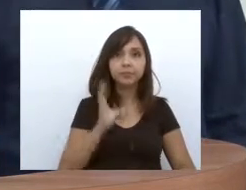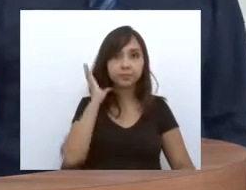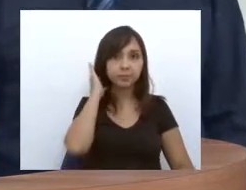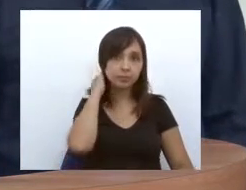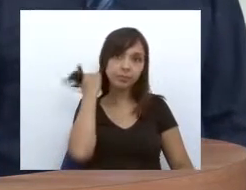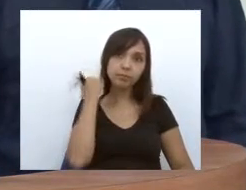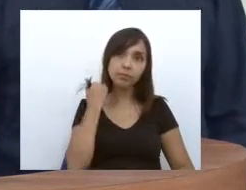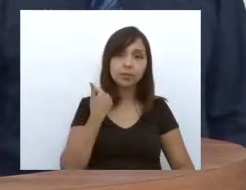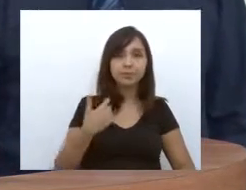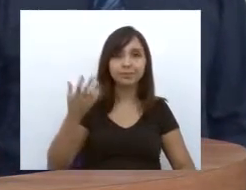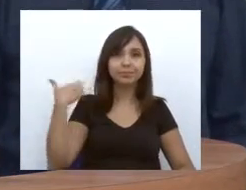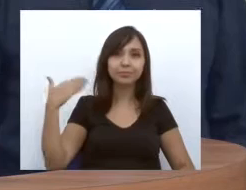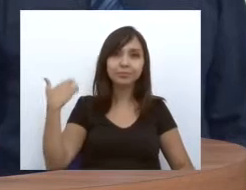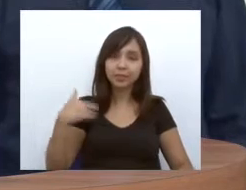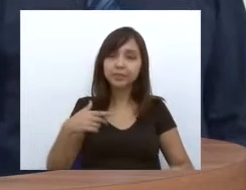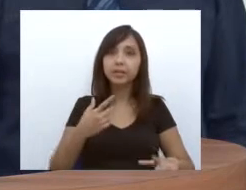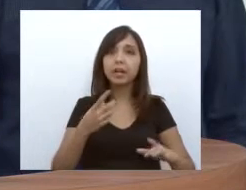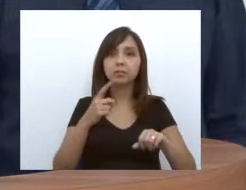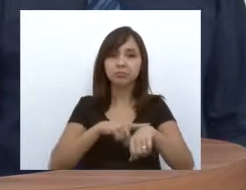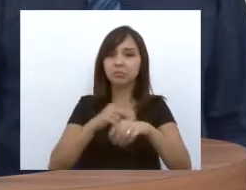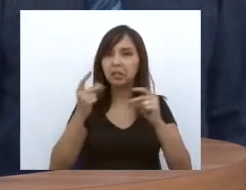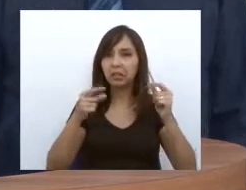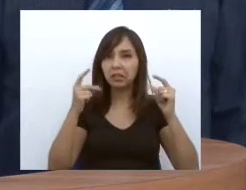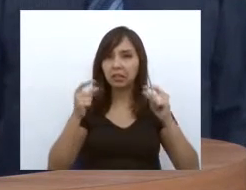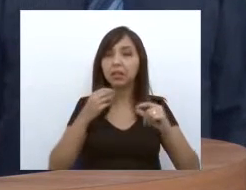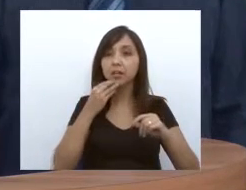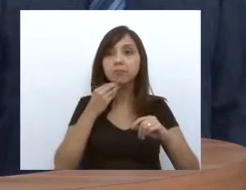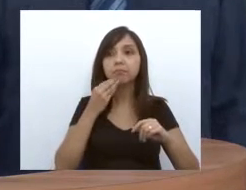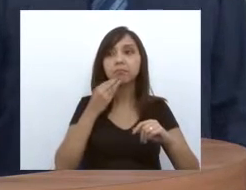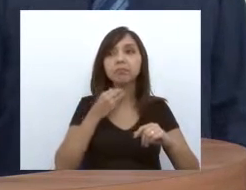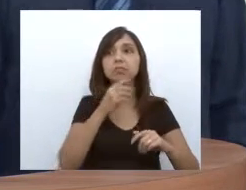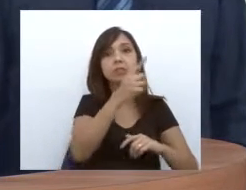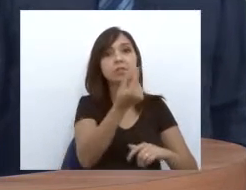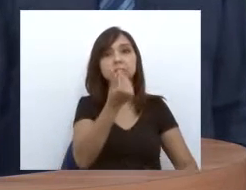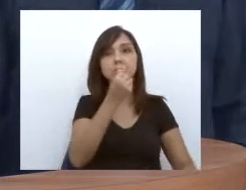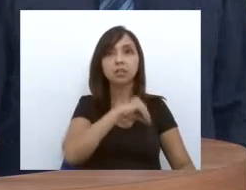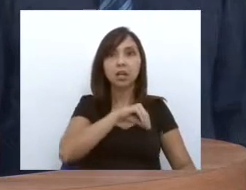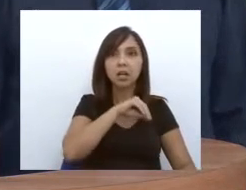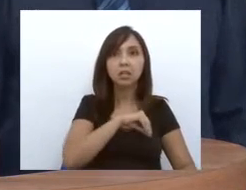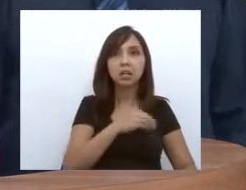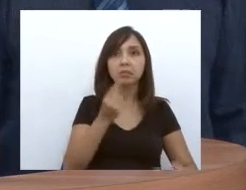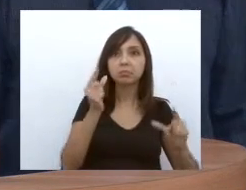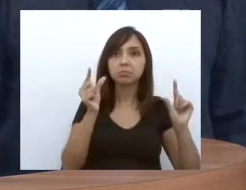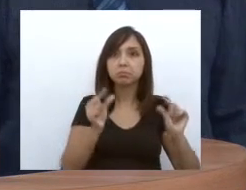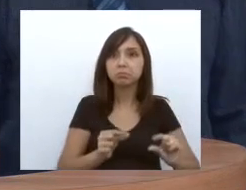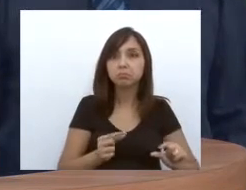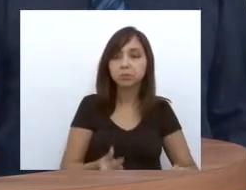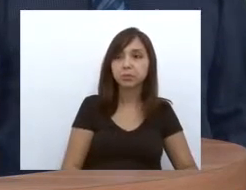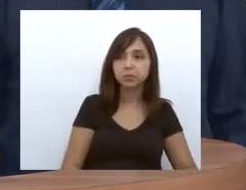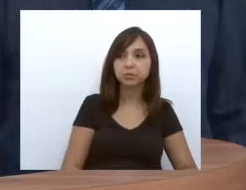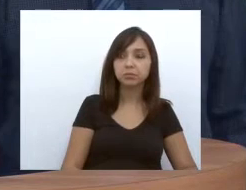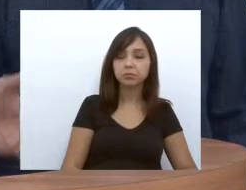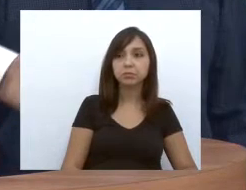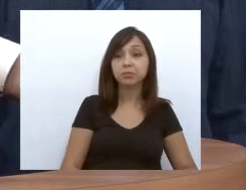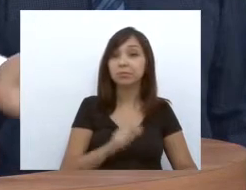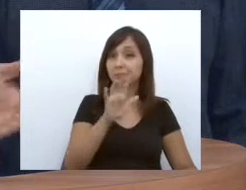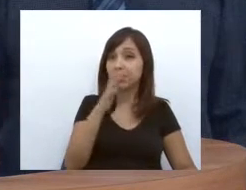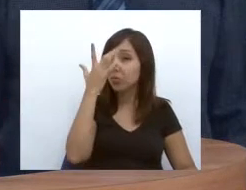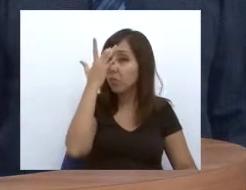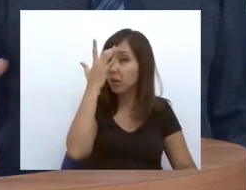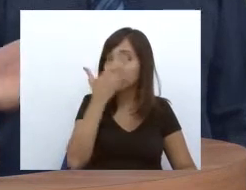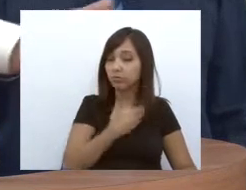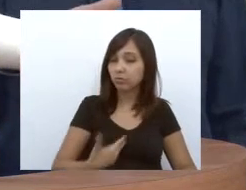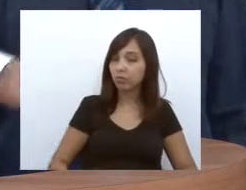Durante muito tempo, ficaram sangrando esses professores com poucos salários, com os baixos salários. Só que eu acho que o